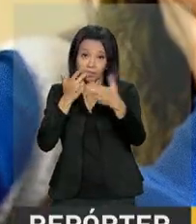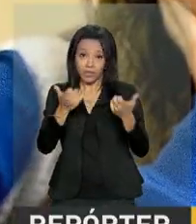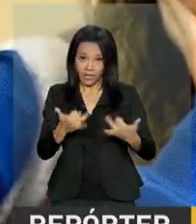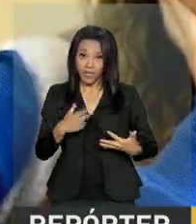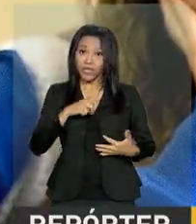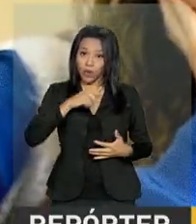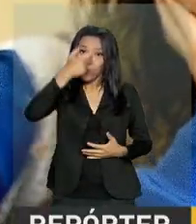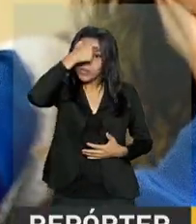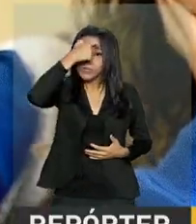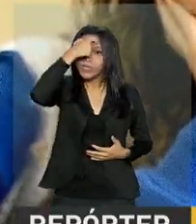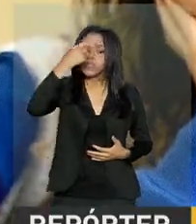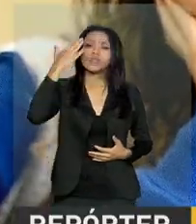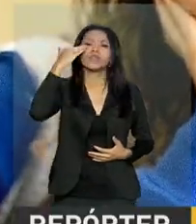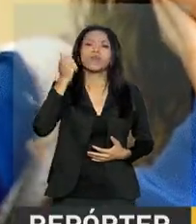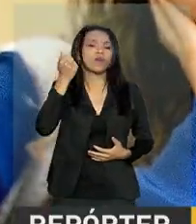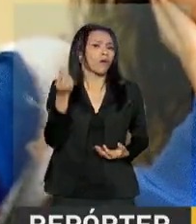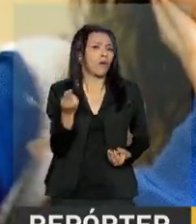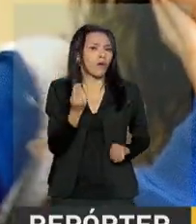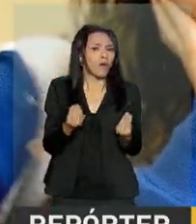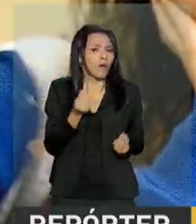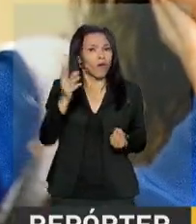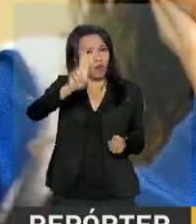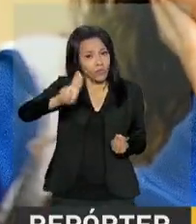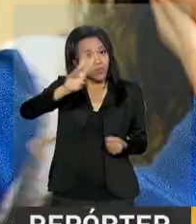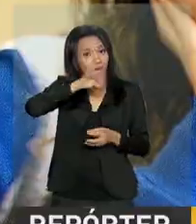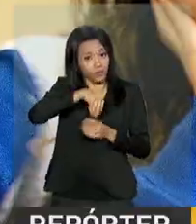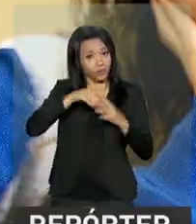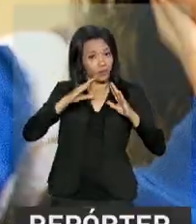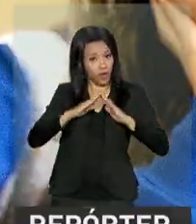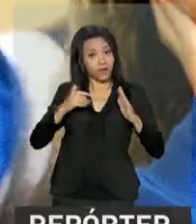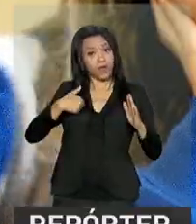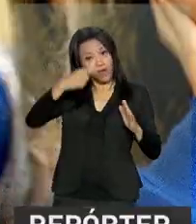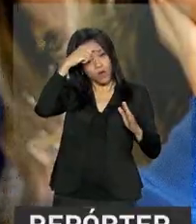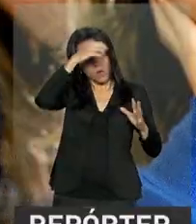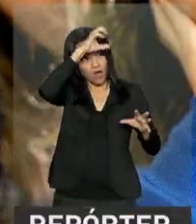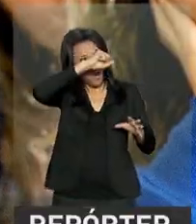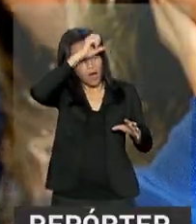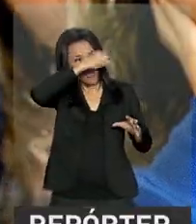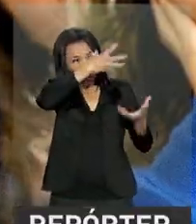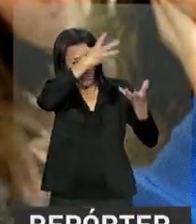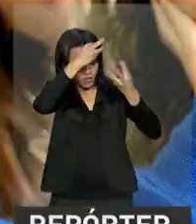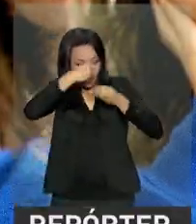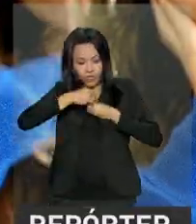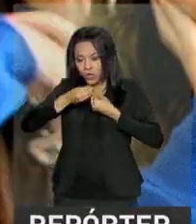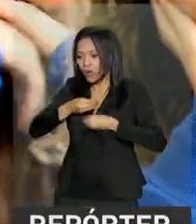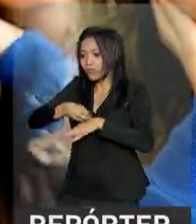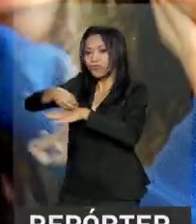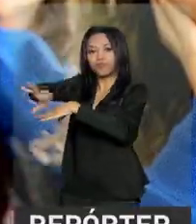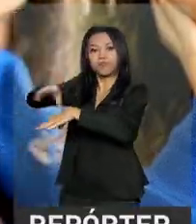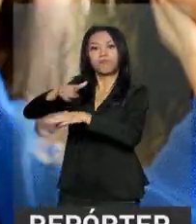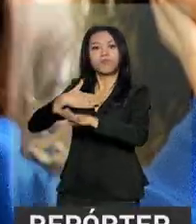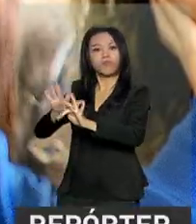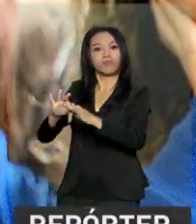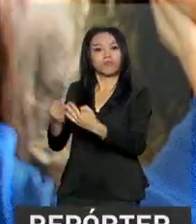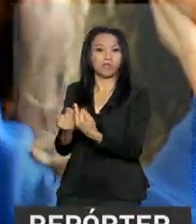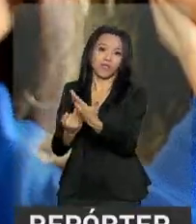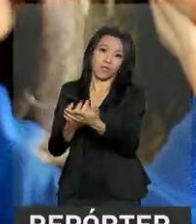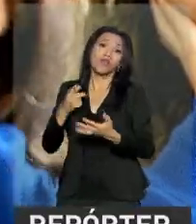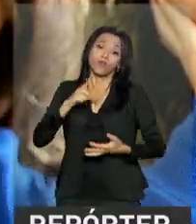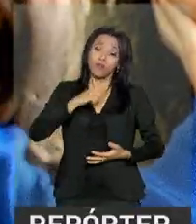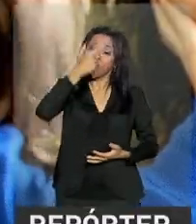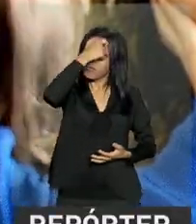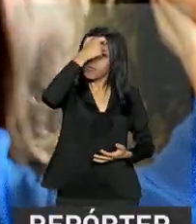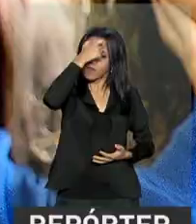água de como utilizar né na minha casa passa o que eu aprendi pra minha família ea gente têm bastante consciência de que é necessário